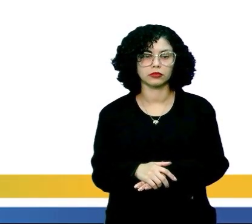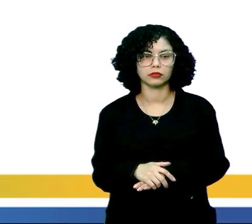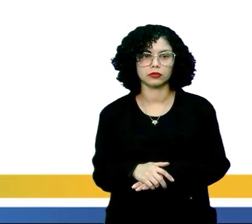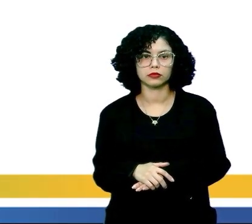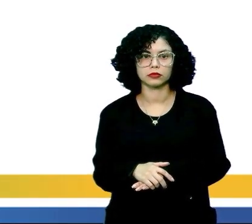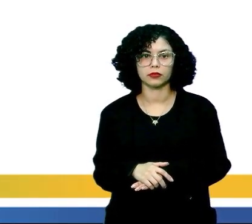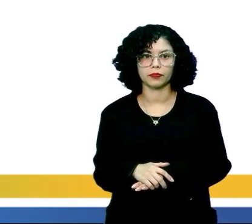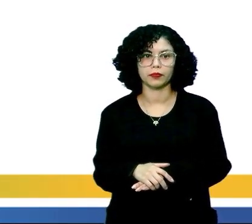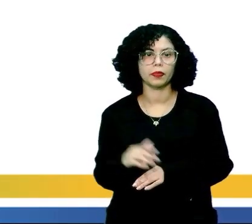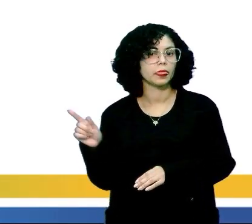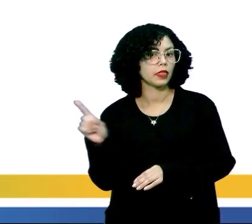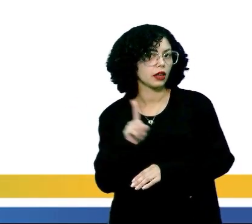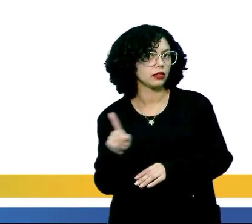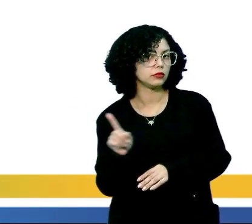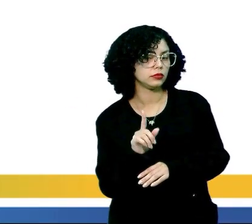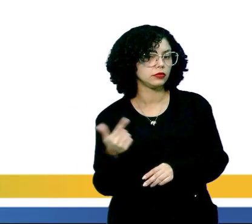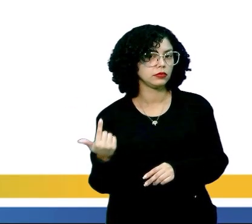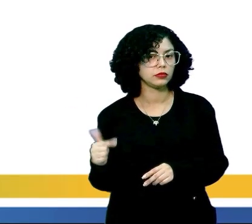Diz assim: